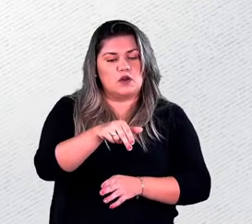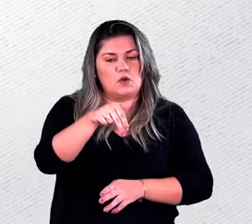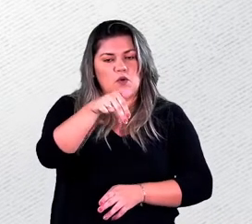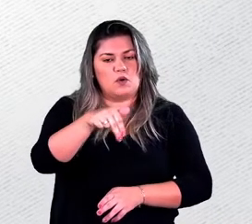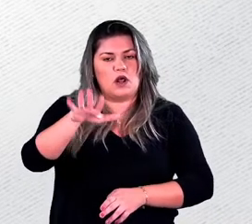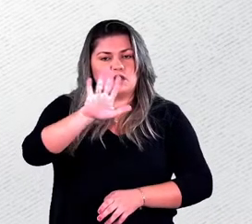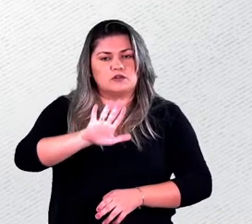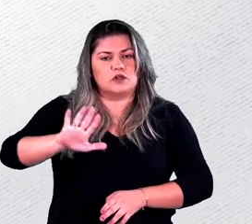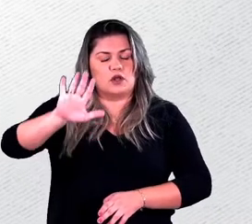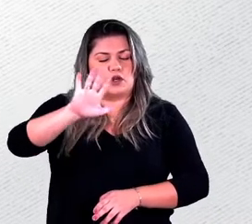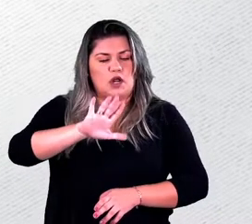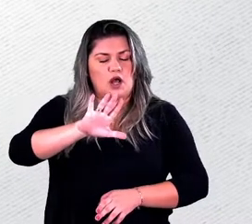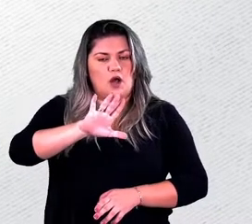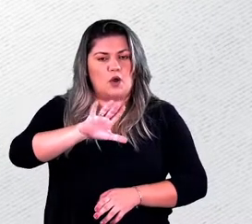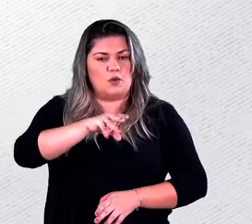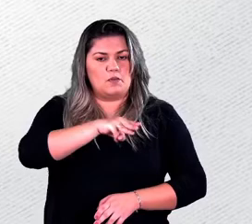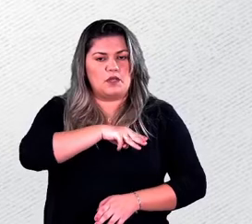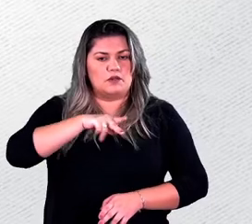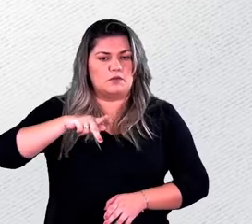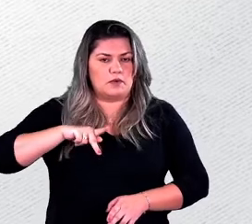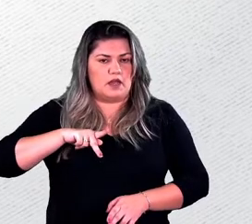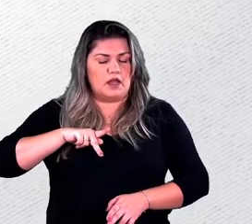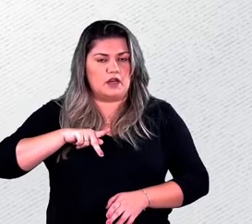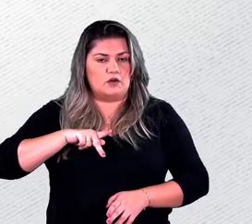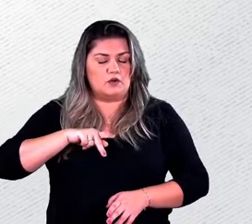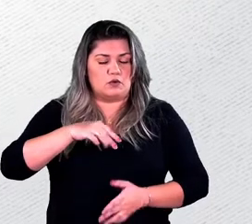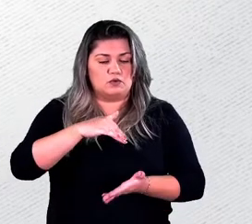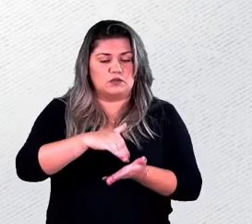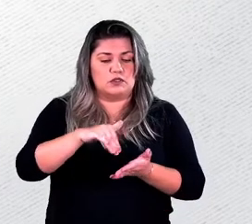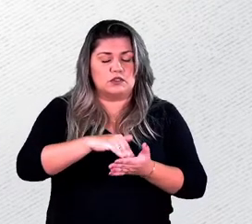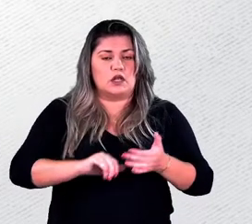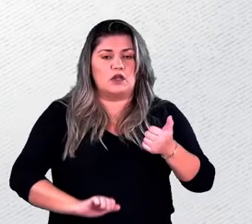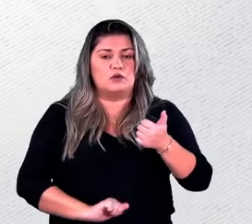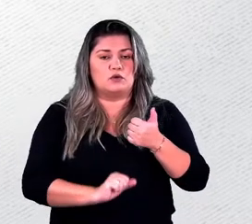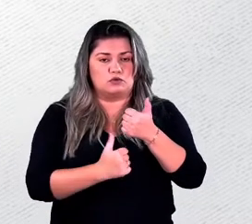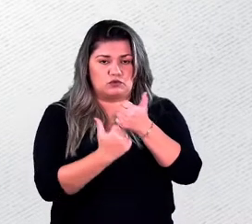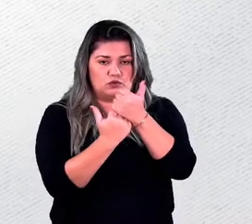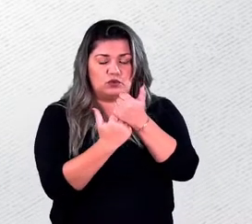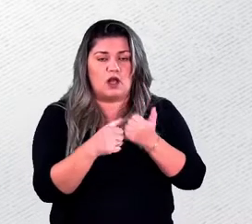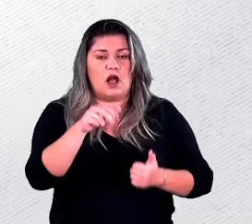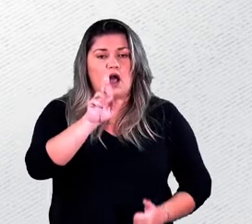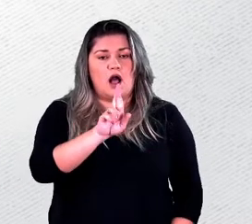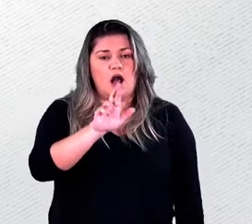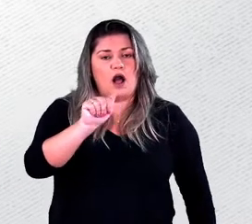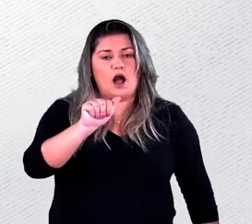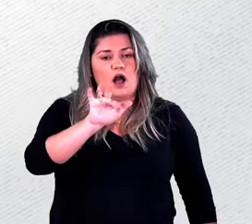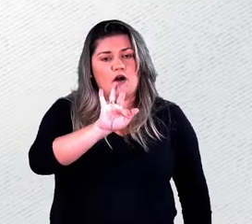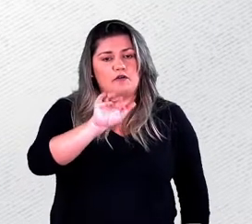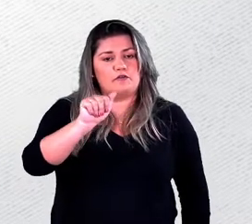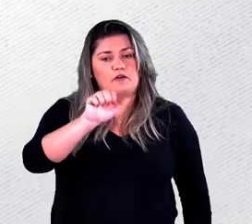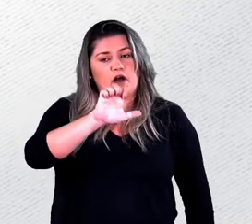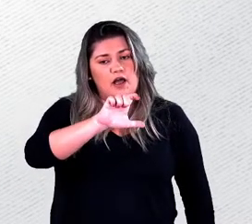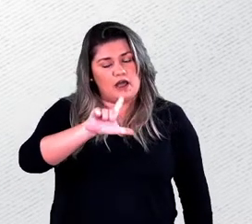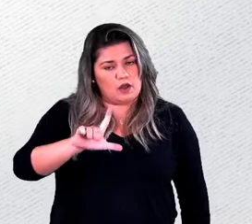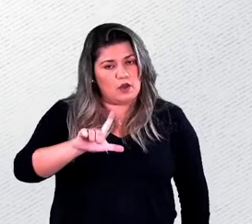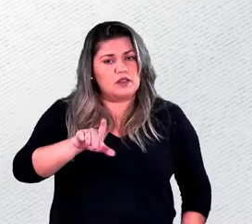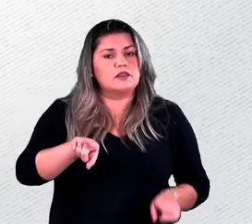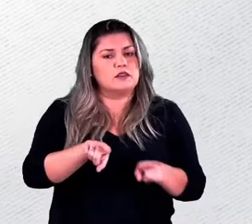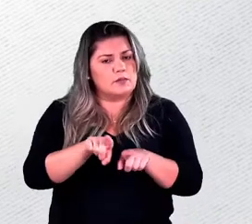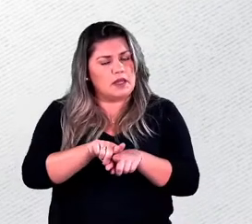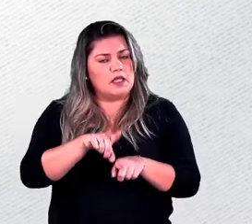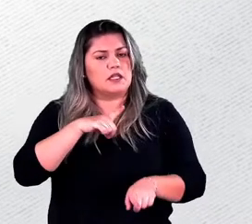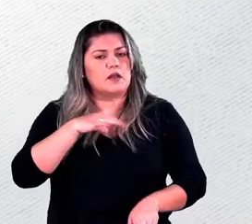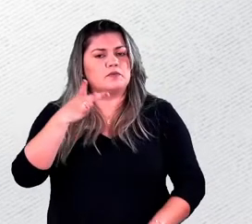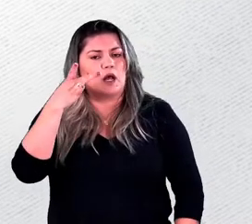o secretário-geral adjunto Rafael Meira Luiz registramos a presença dos seguintes as presenças